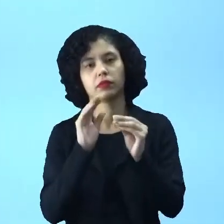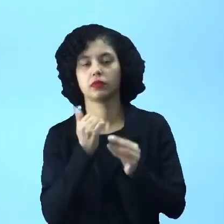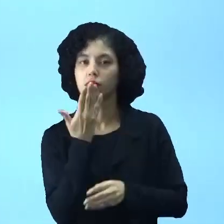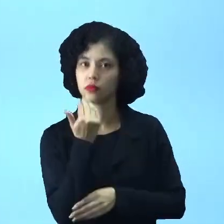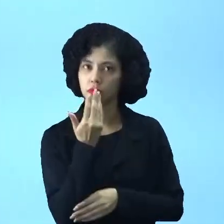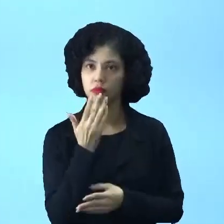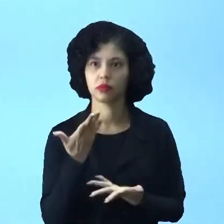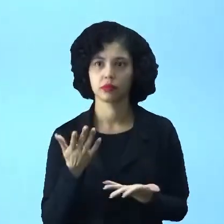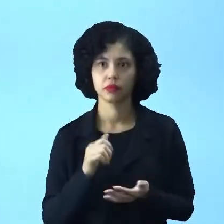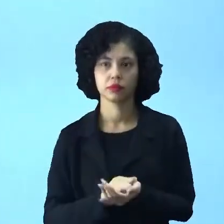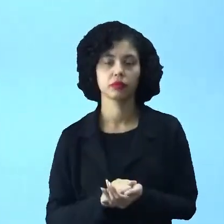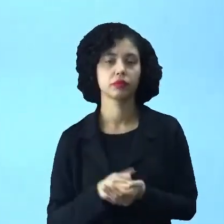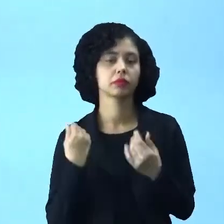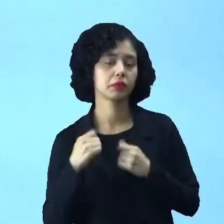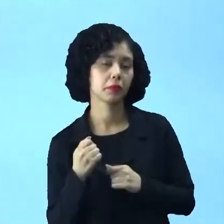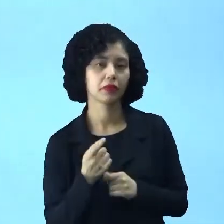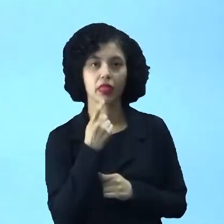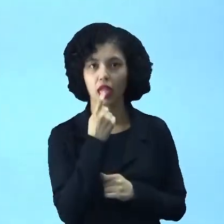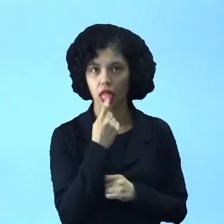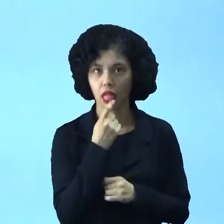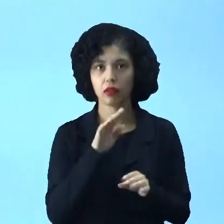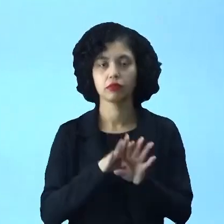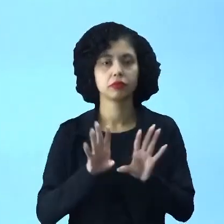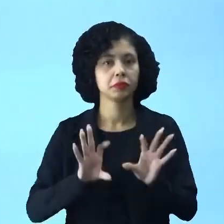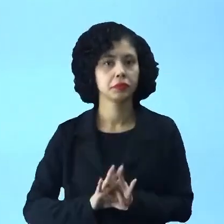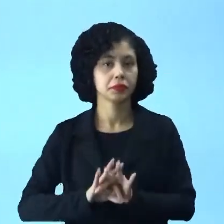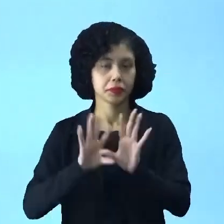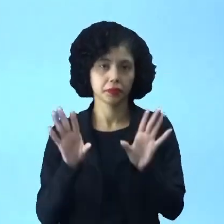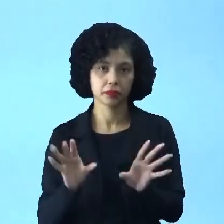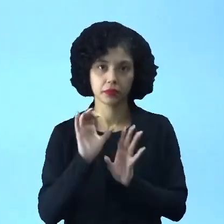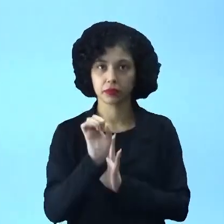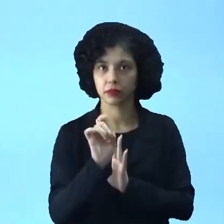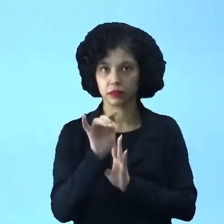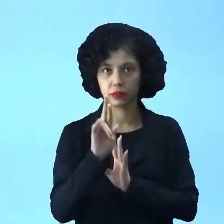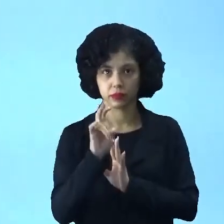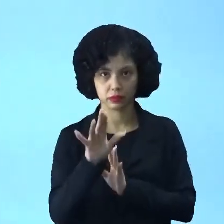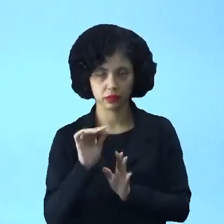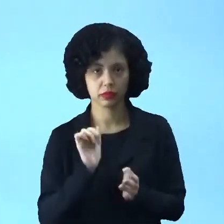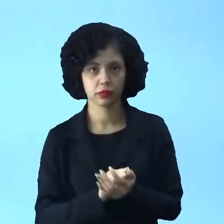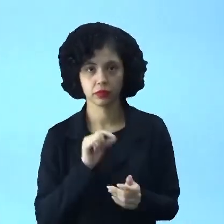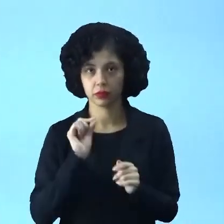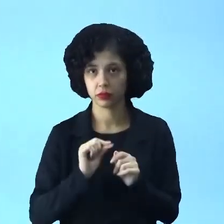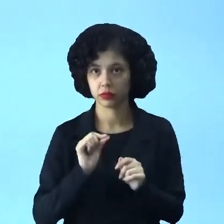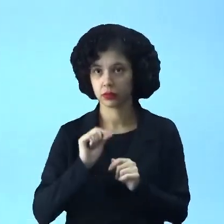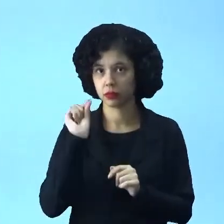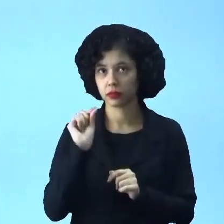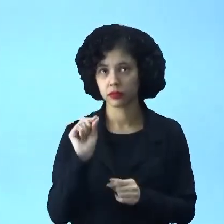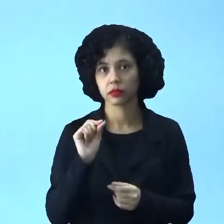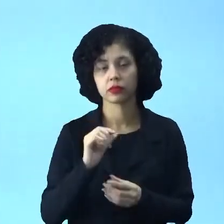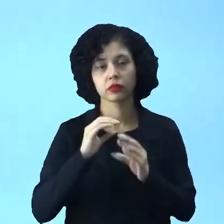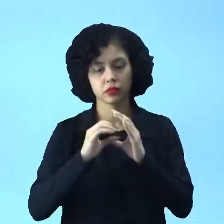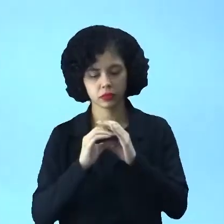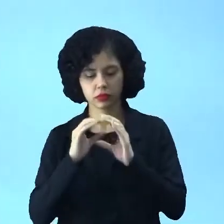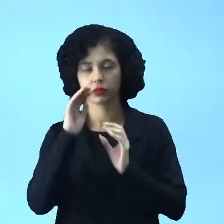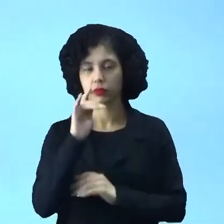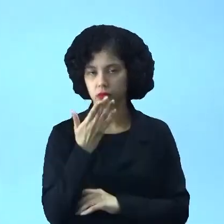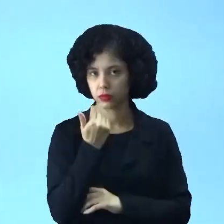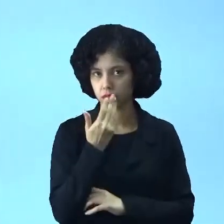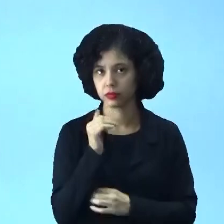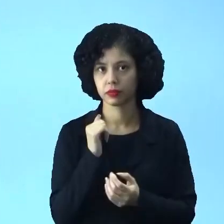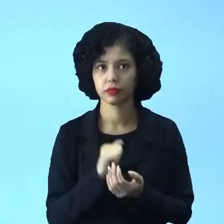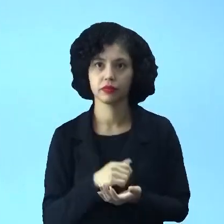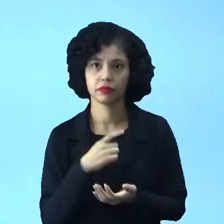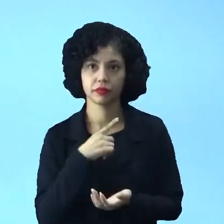disso, nós precisamos da língua, né? A língua ela libera saliva. Essa saliva faz com que forme o chamado bolo alimentar. E aí existe